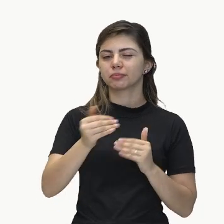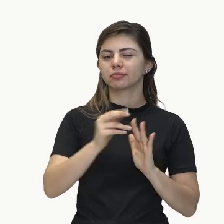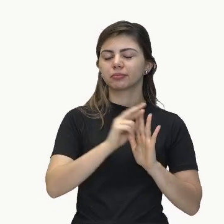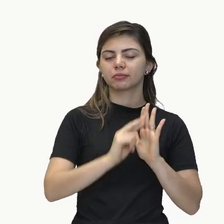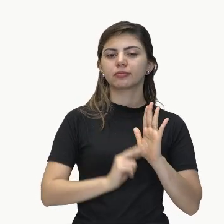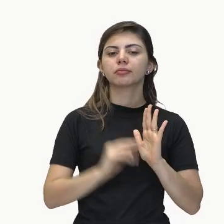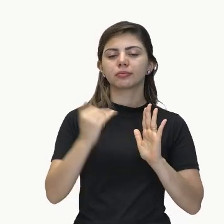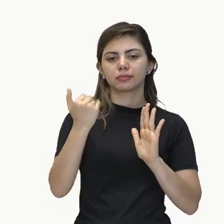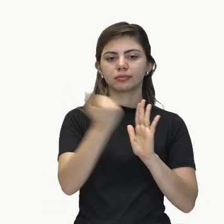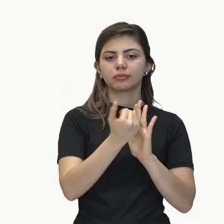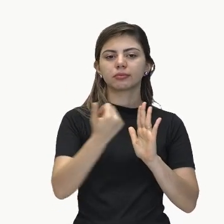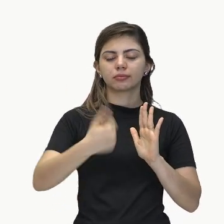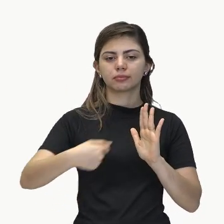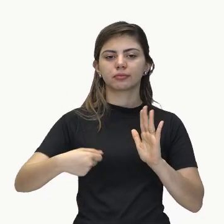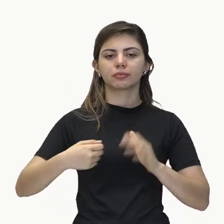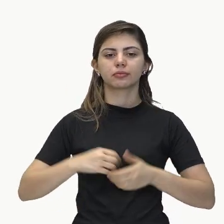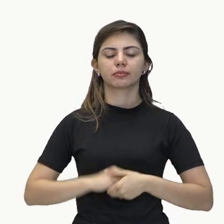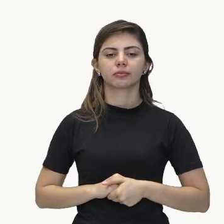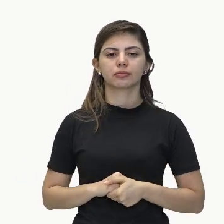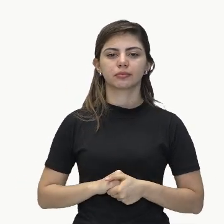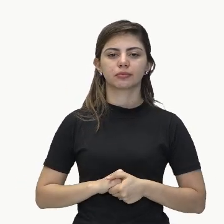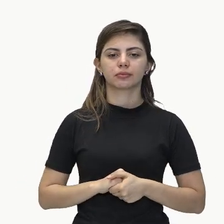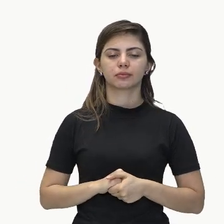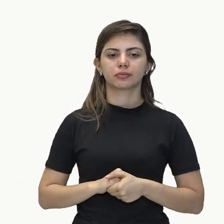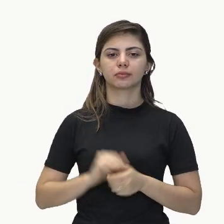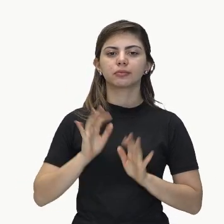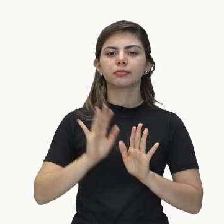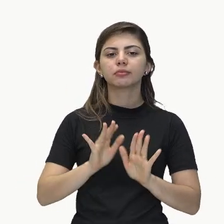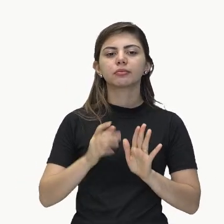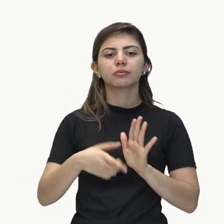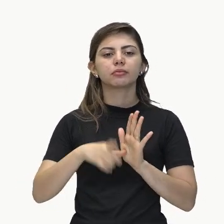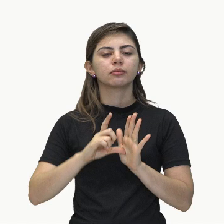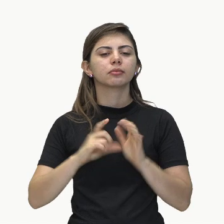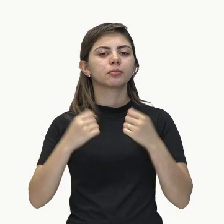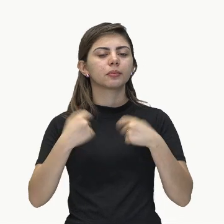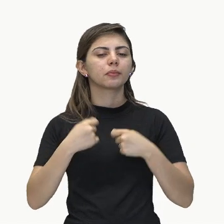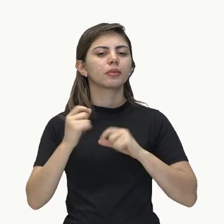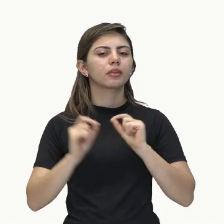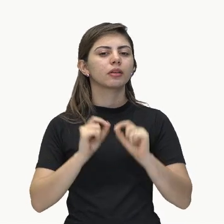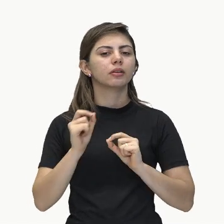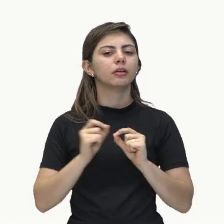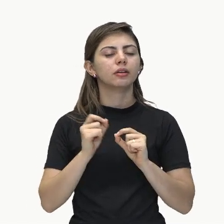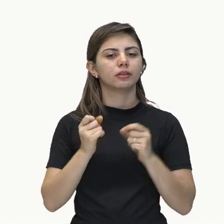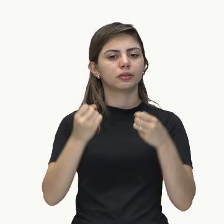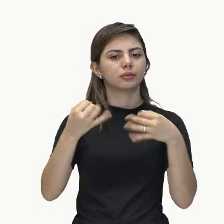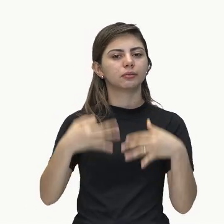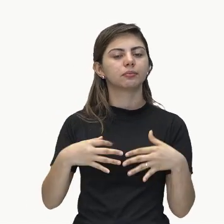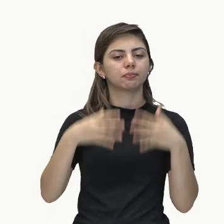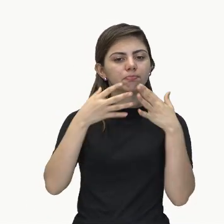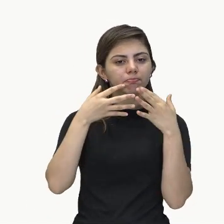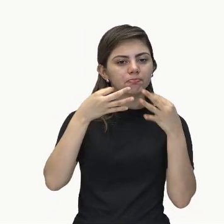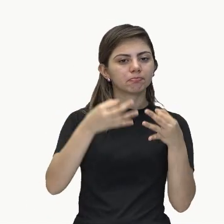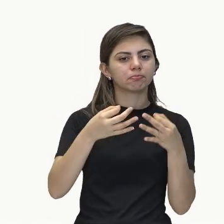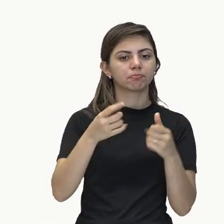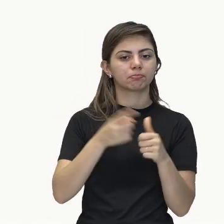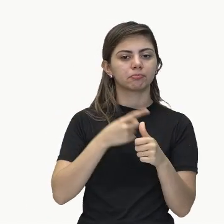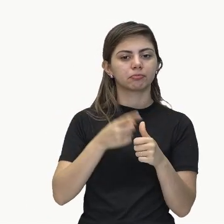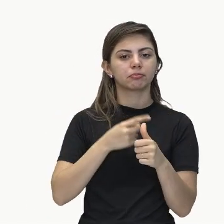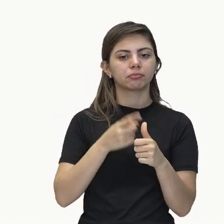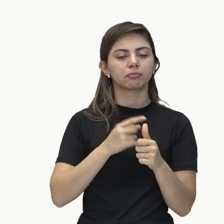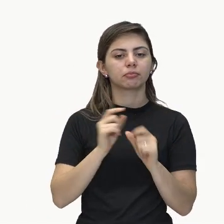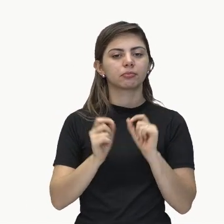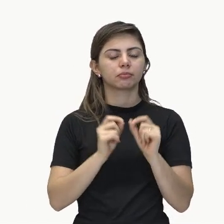passo também. Só que antes disso eu preciso fazer um pequeno detalhe. Primeiro passo agora será o